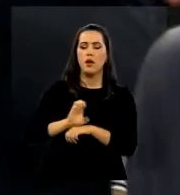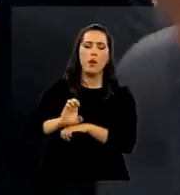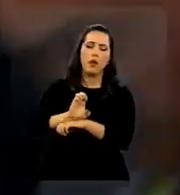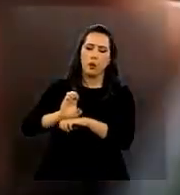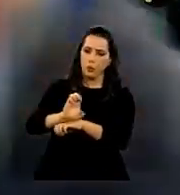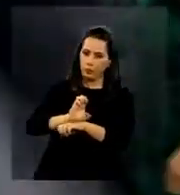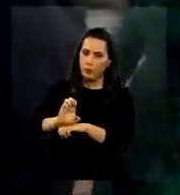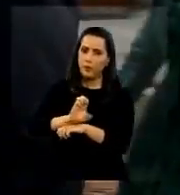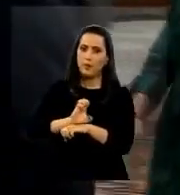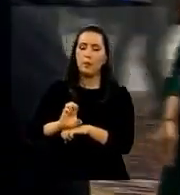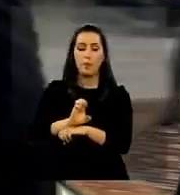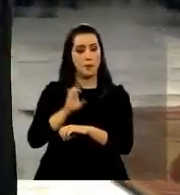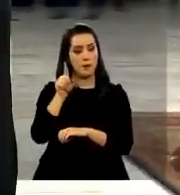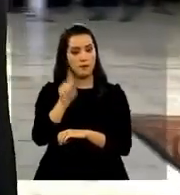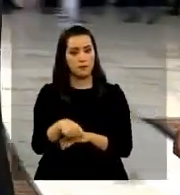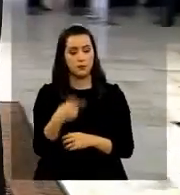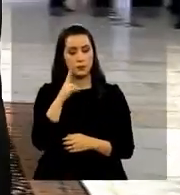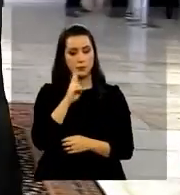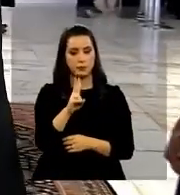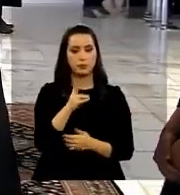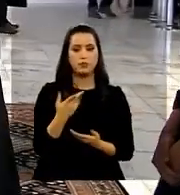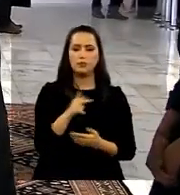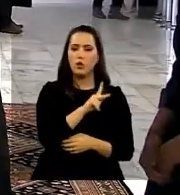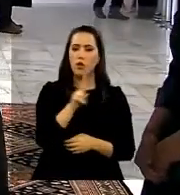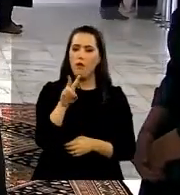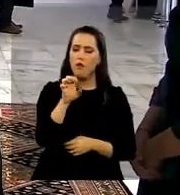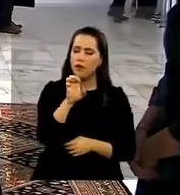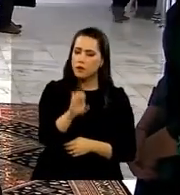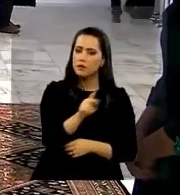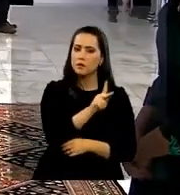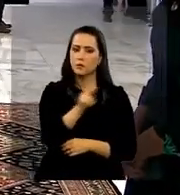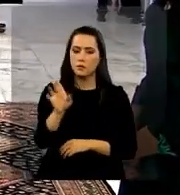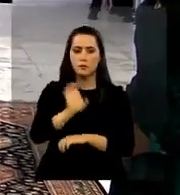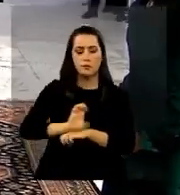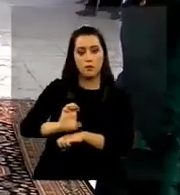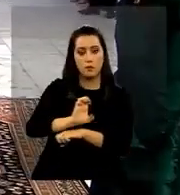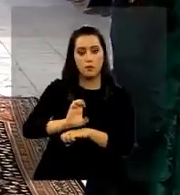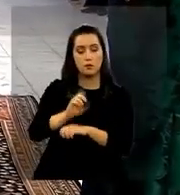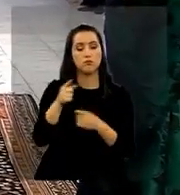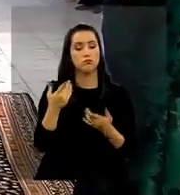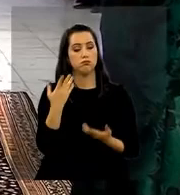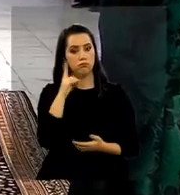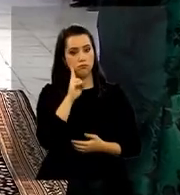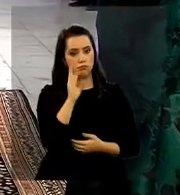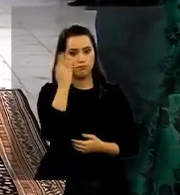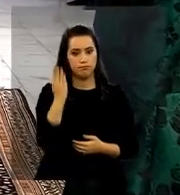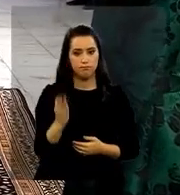Temos aí o vice-presidente da República do Equador.